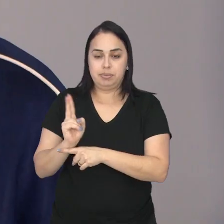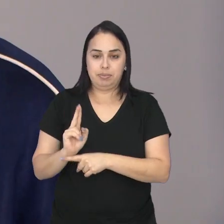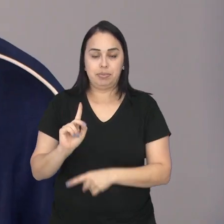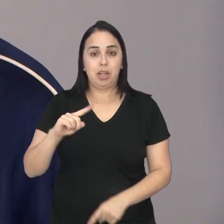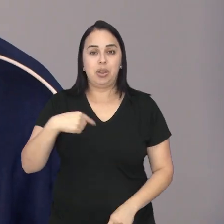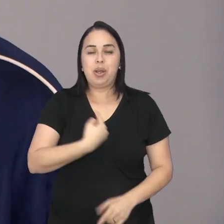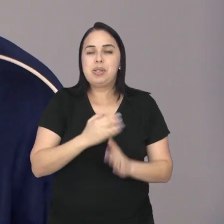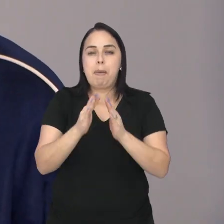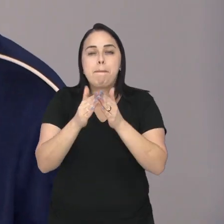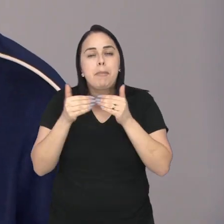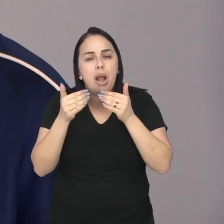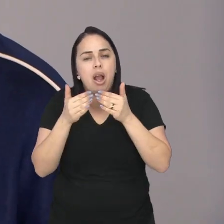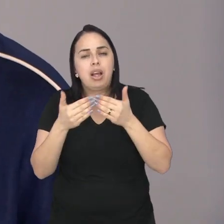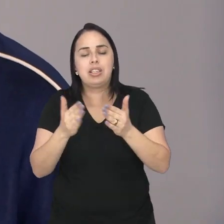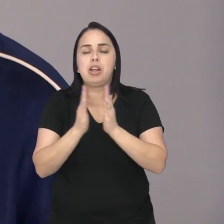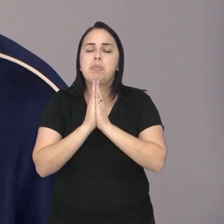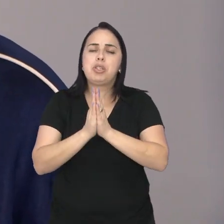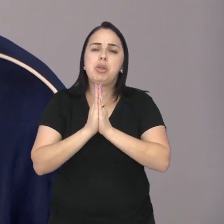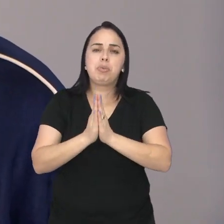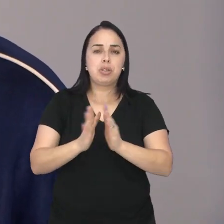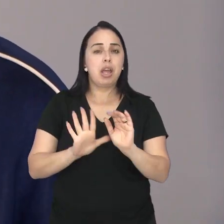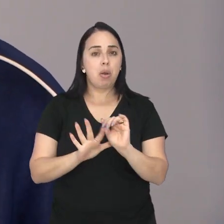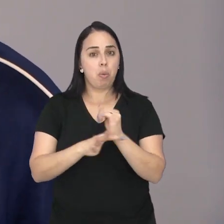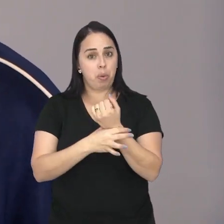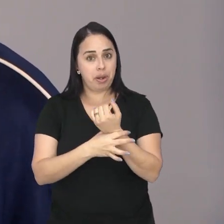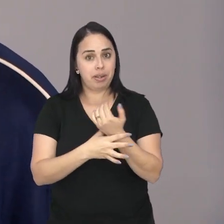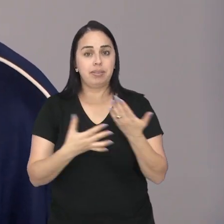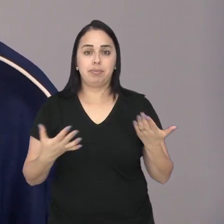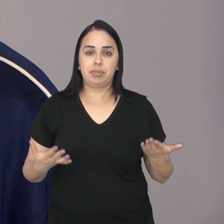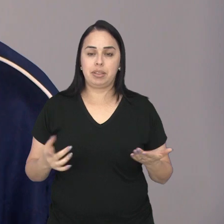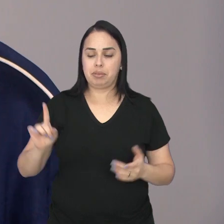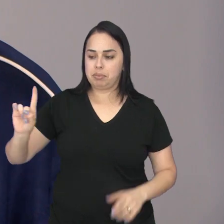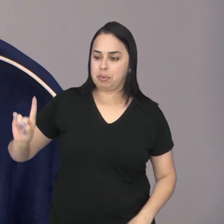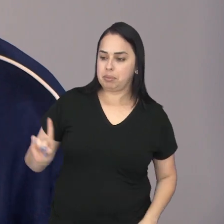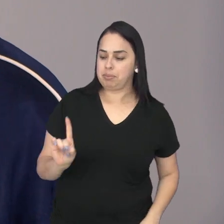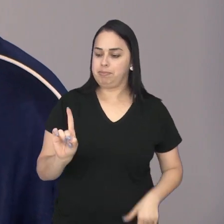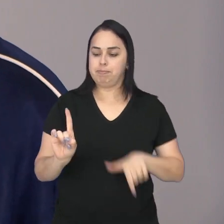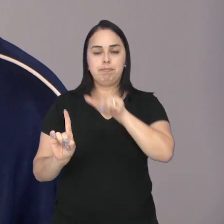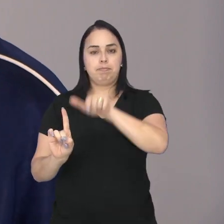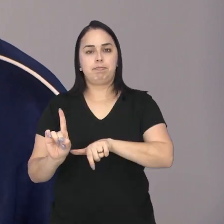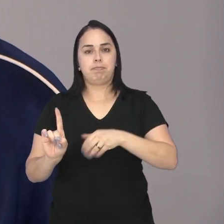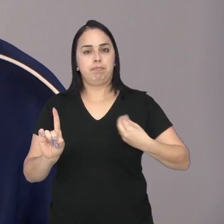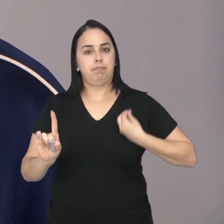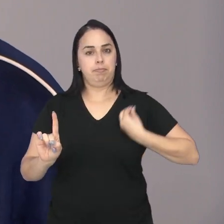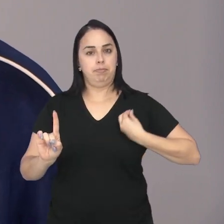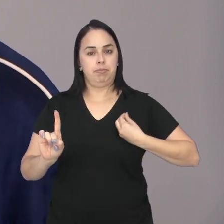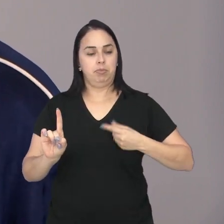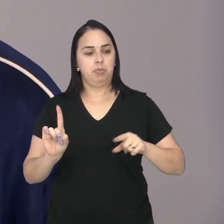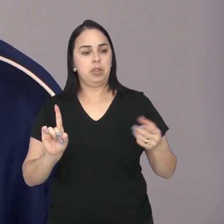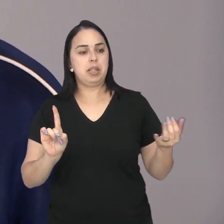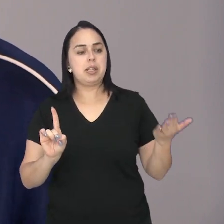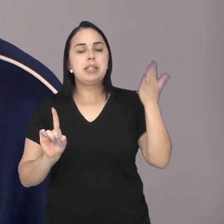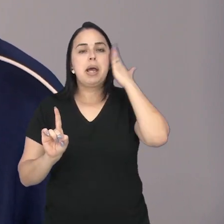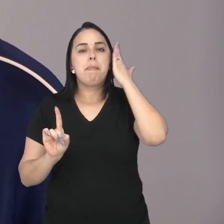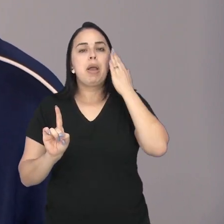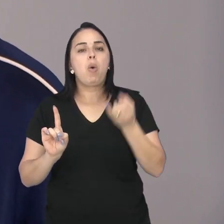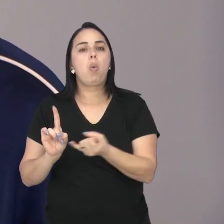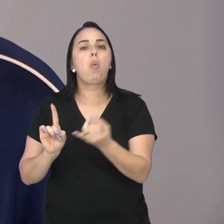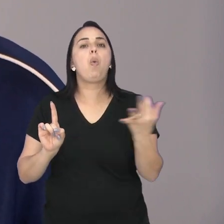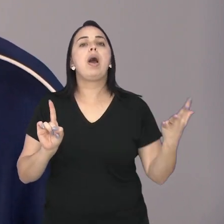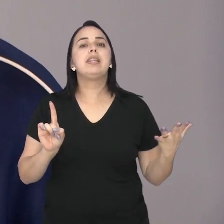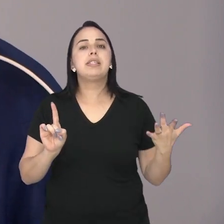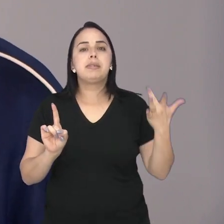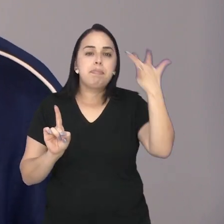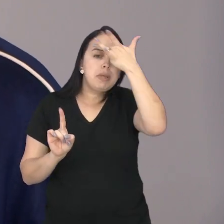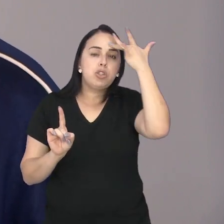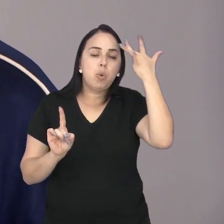todos nós clamamos por segurança hoje então você tem uma pessoa que vai ficar ali no controle de acesso observando